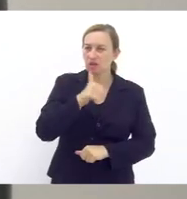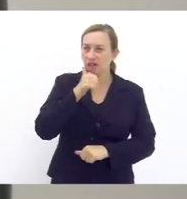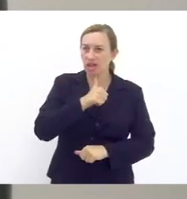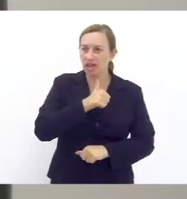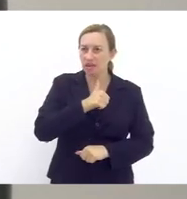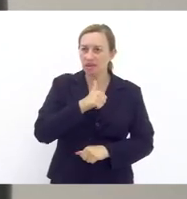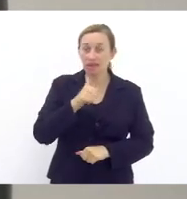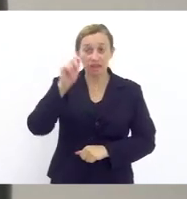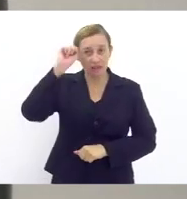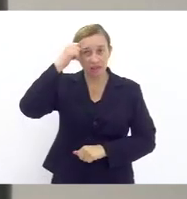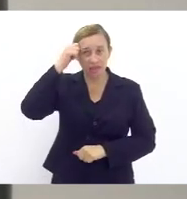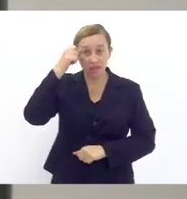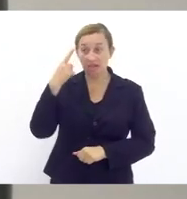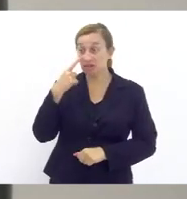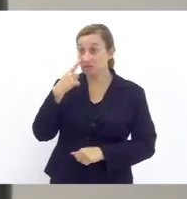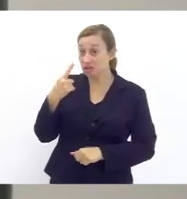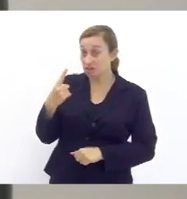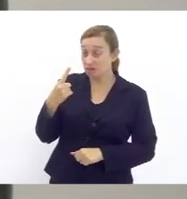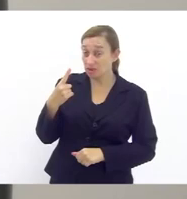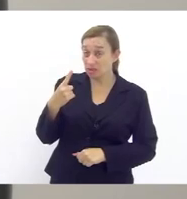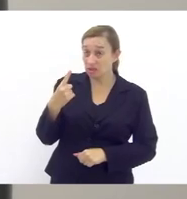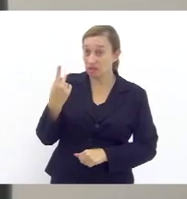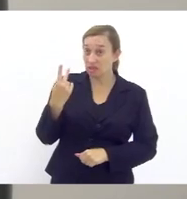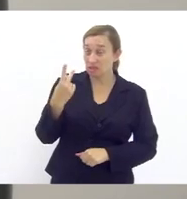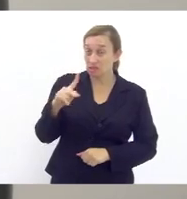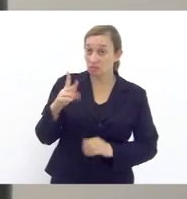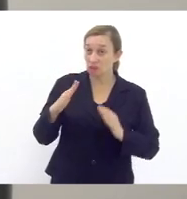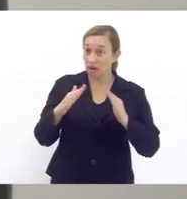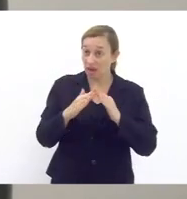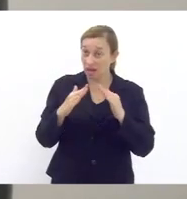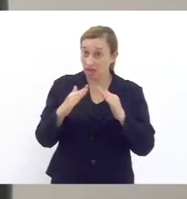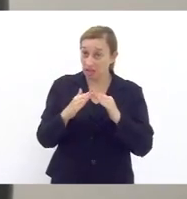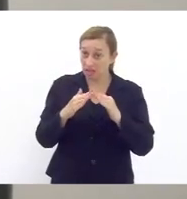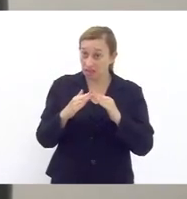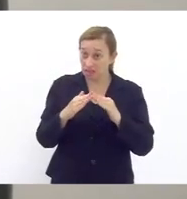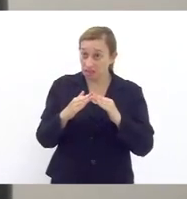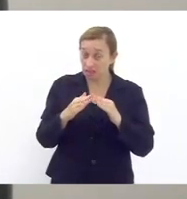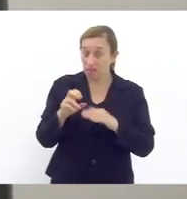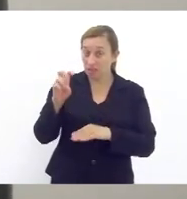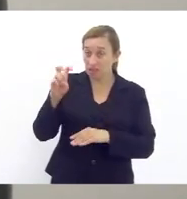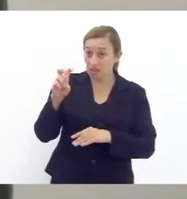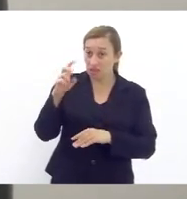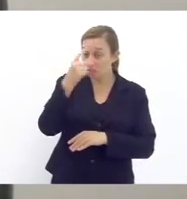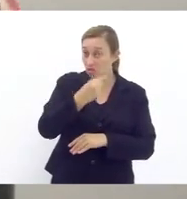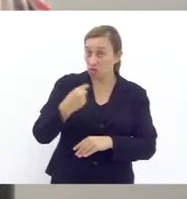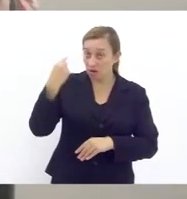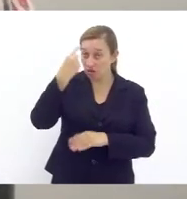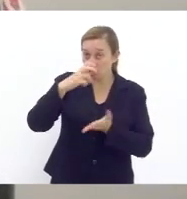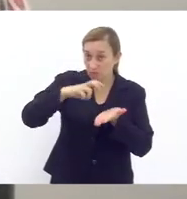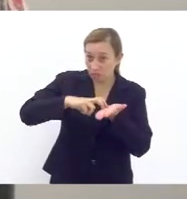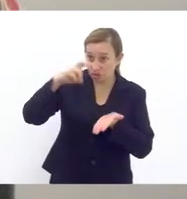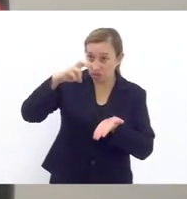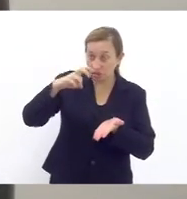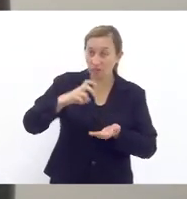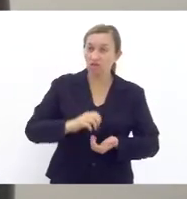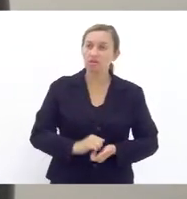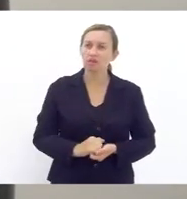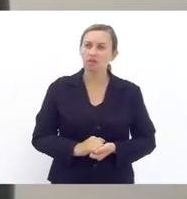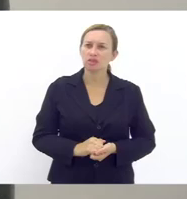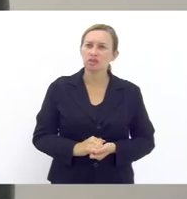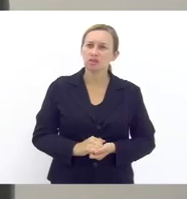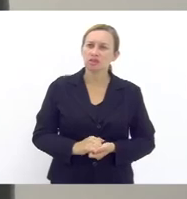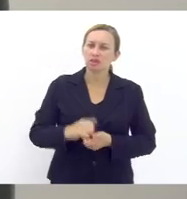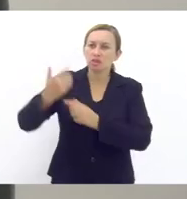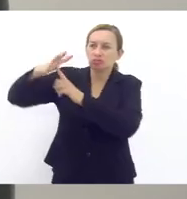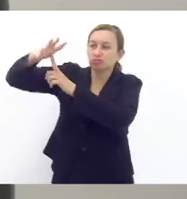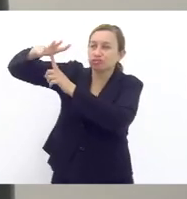que fica vendo a sua casa sendo as cinco horas da manhã passado